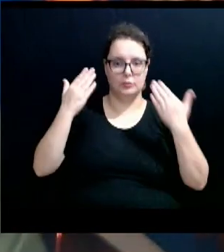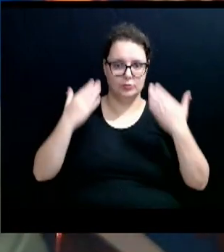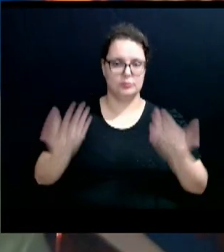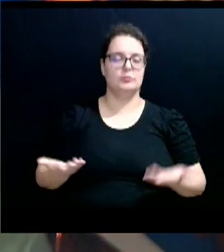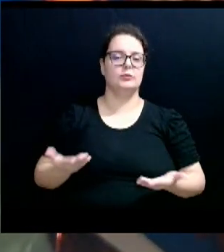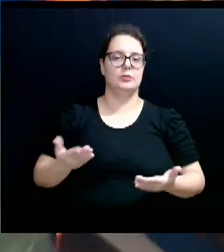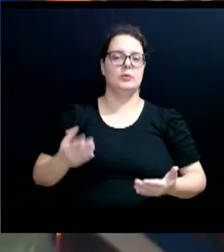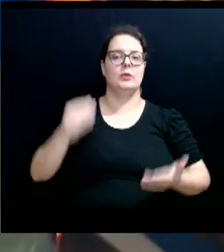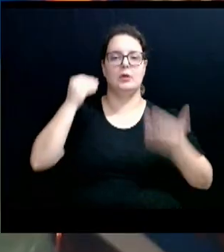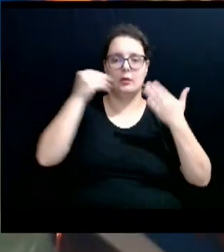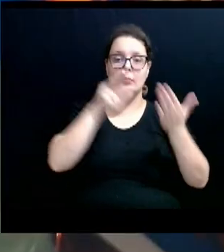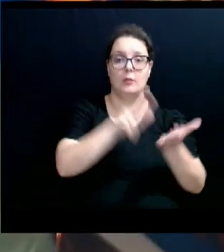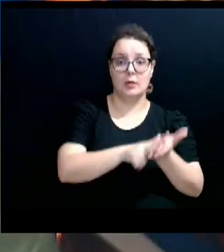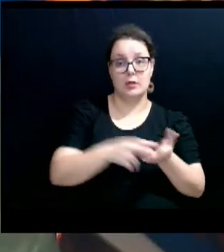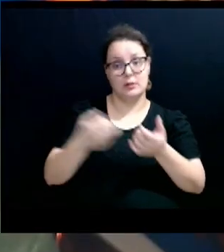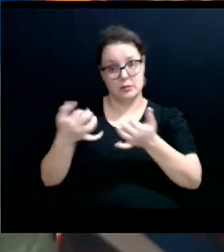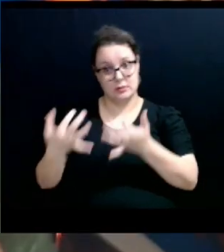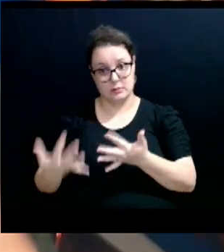Psiquiatria, tá?